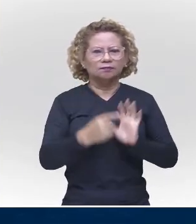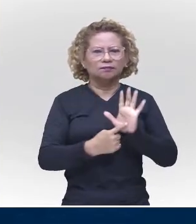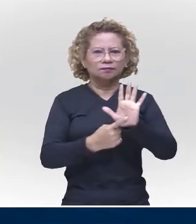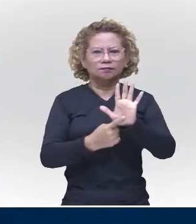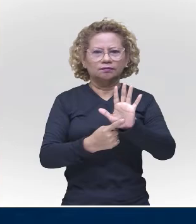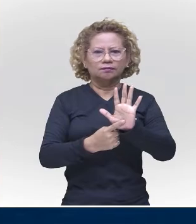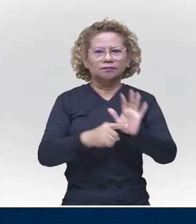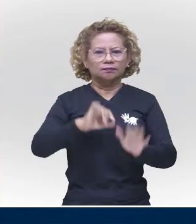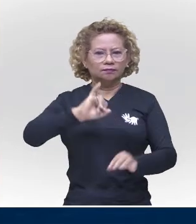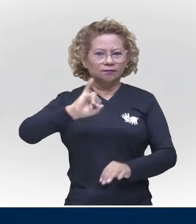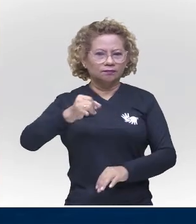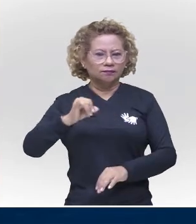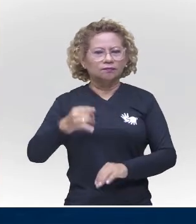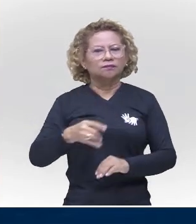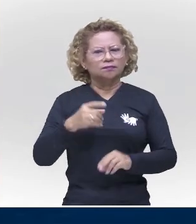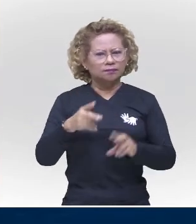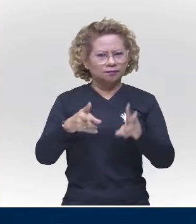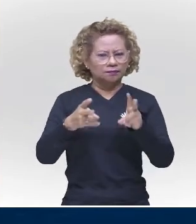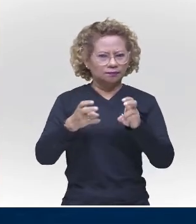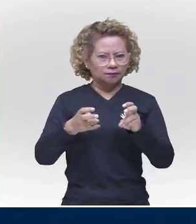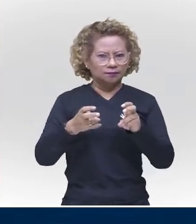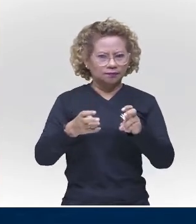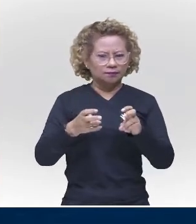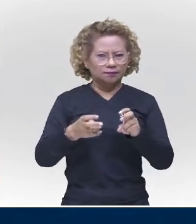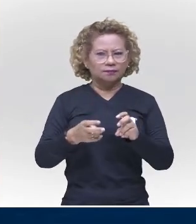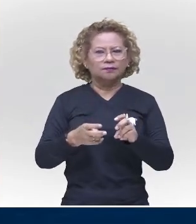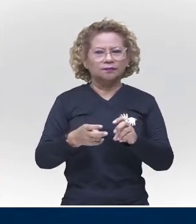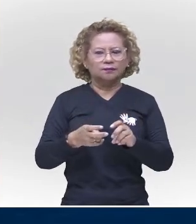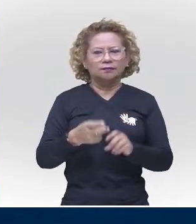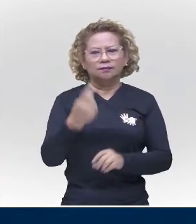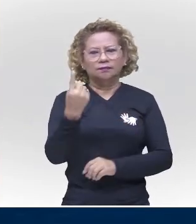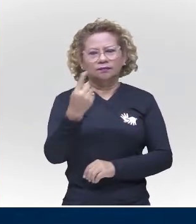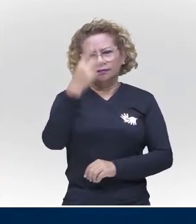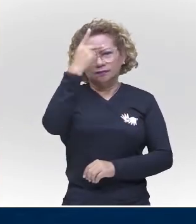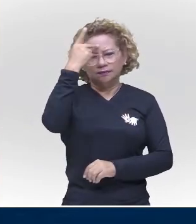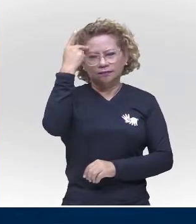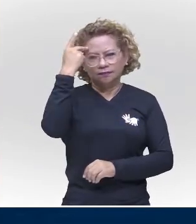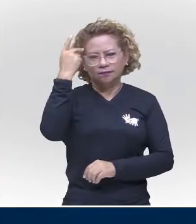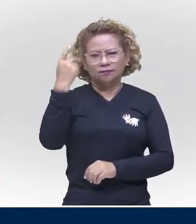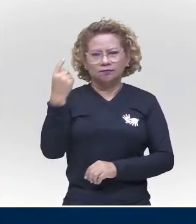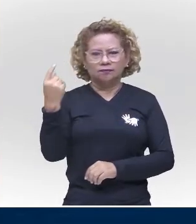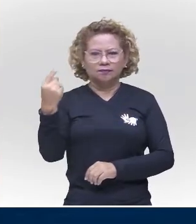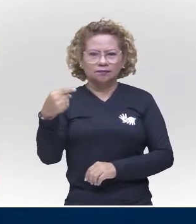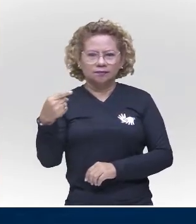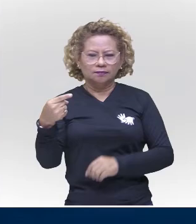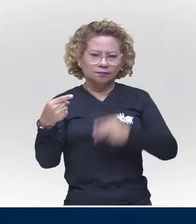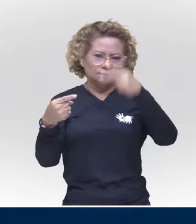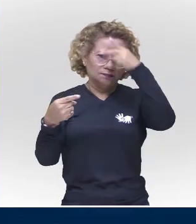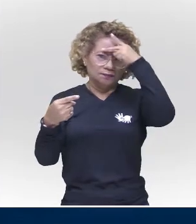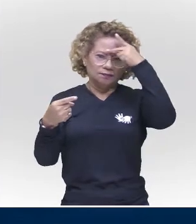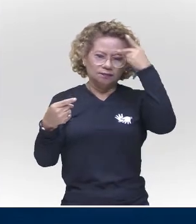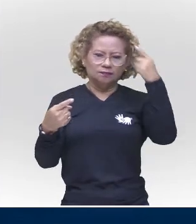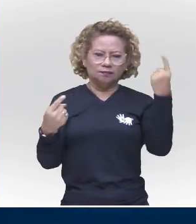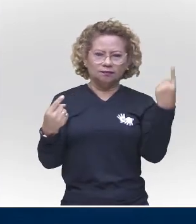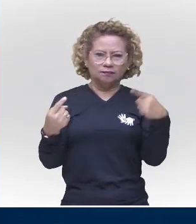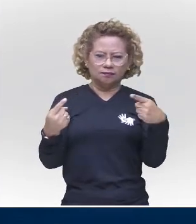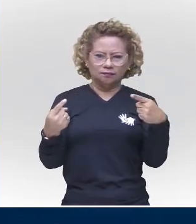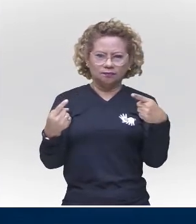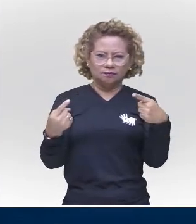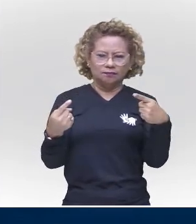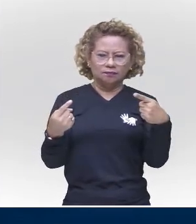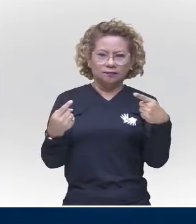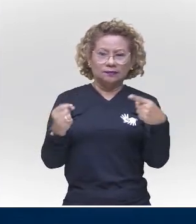judô, né? Já dá para a gente perceber aí essas duas características. Se o atleta ele treina bastante, se ele